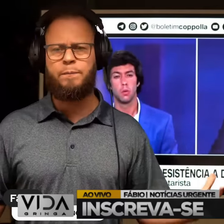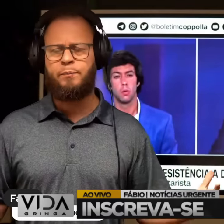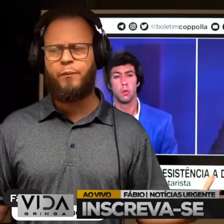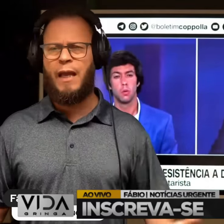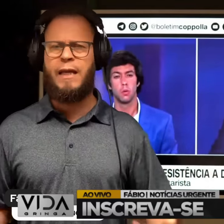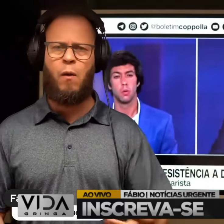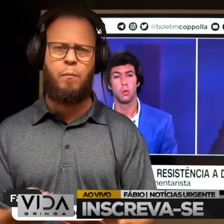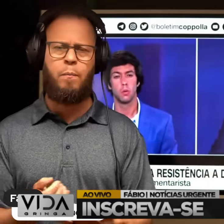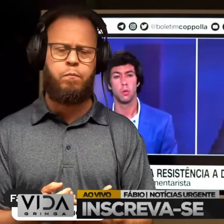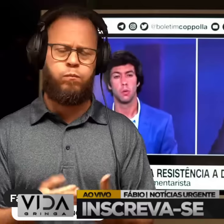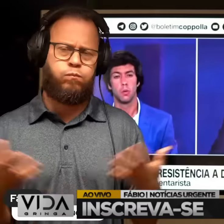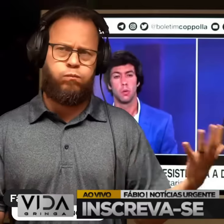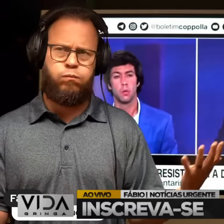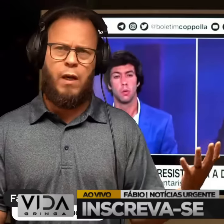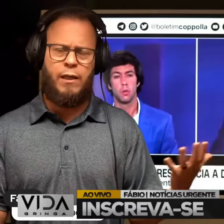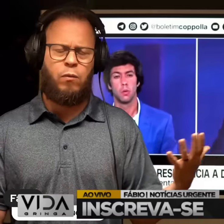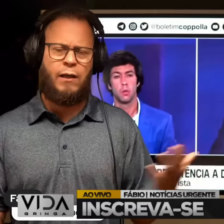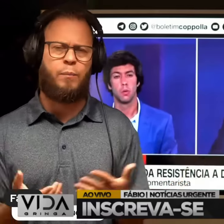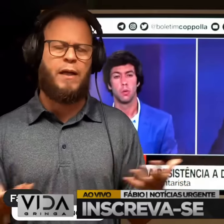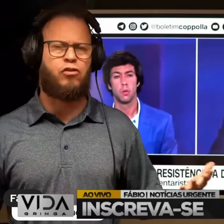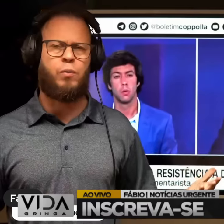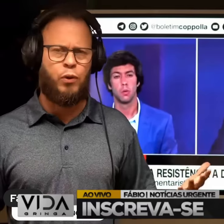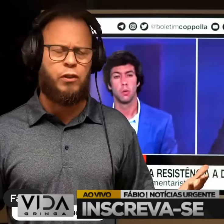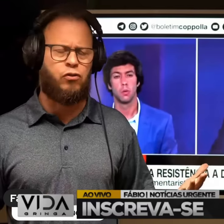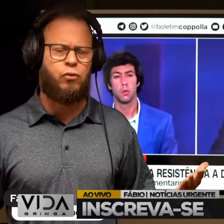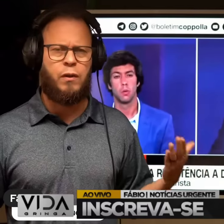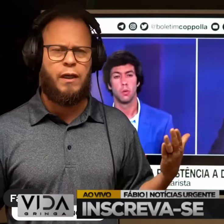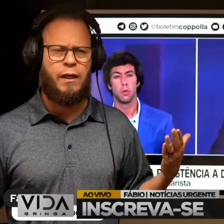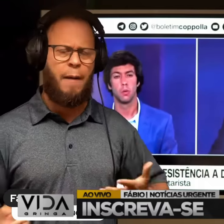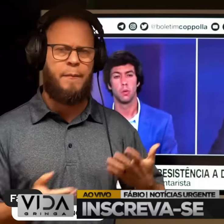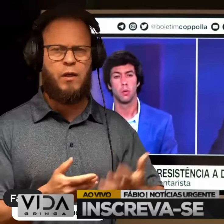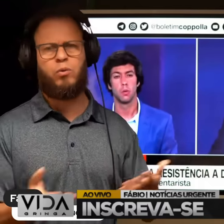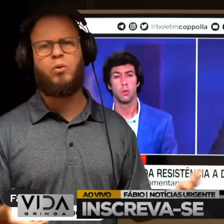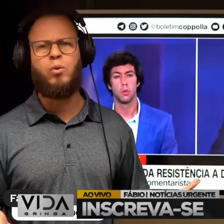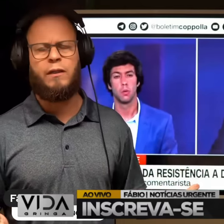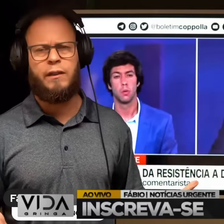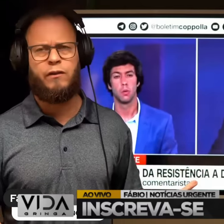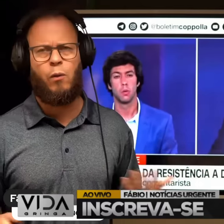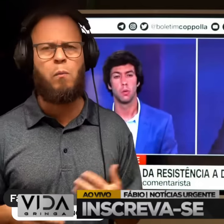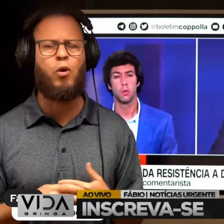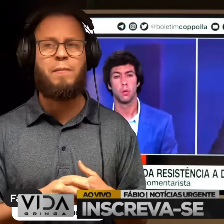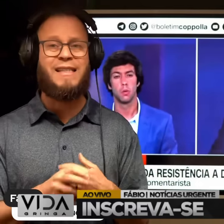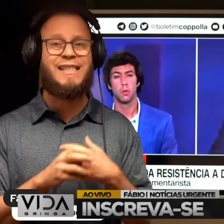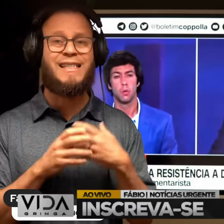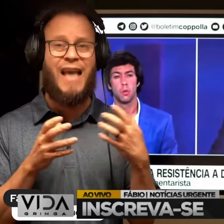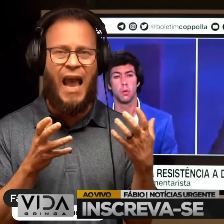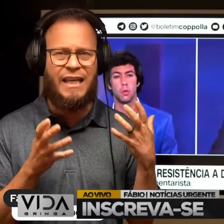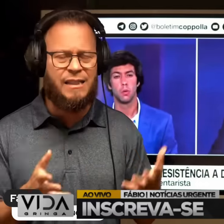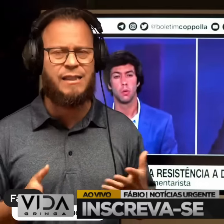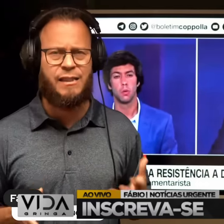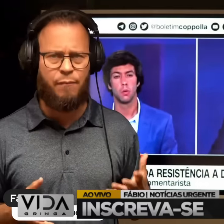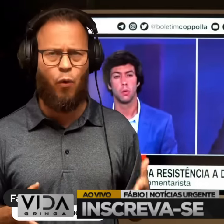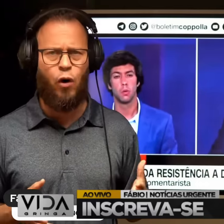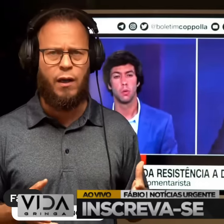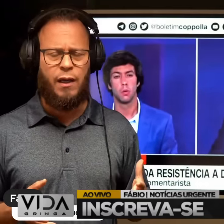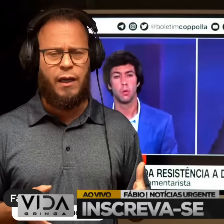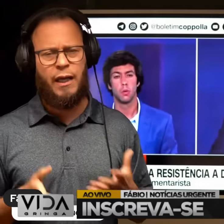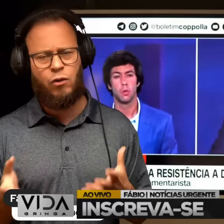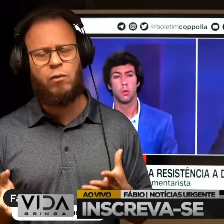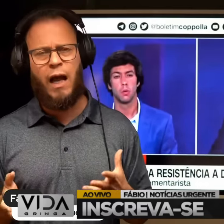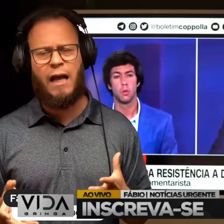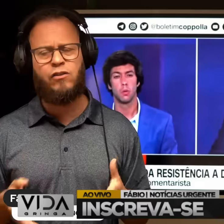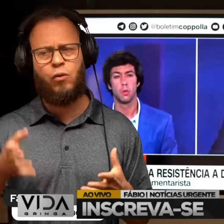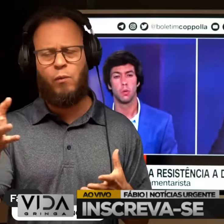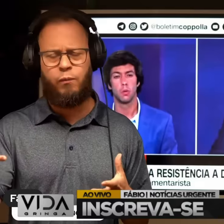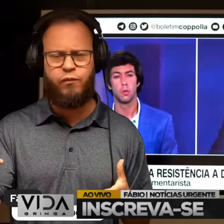Dino, ele é um cara de um partido político, amigo do Lula. Então é um problema seríssimo. E